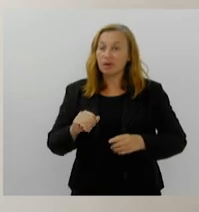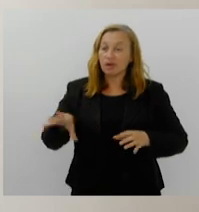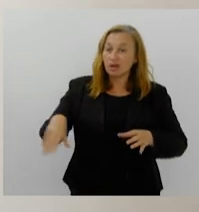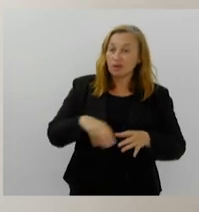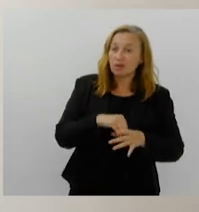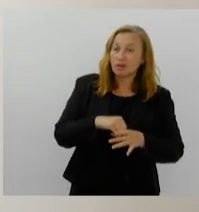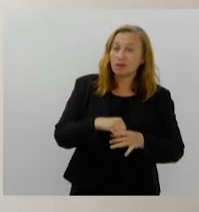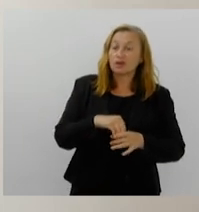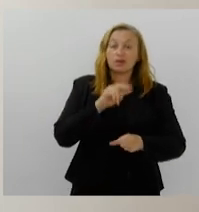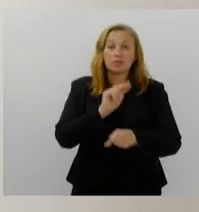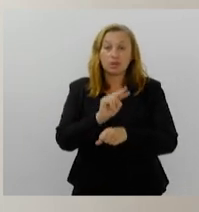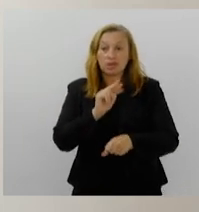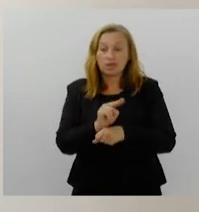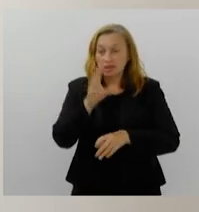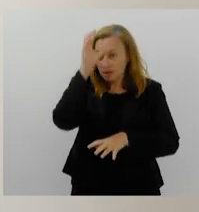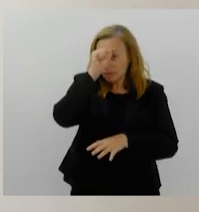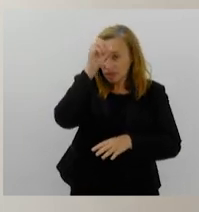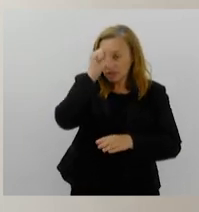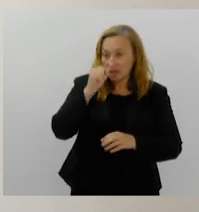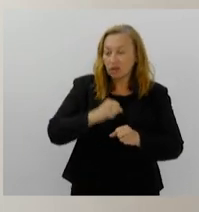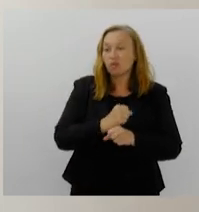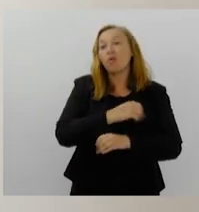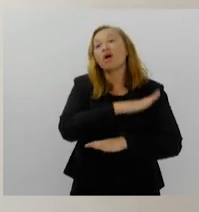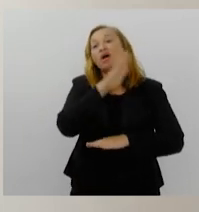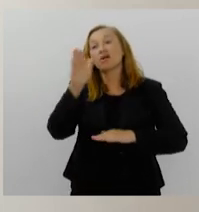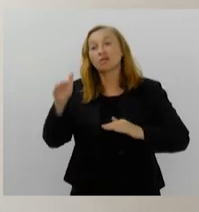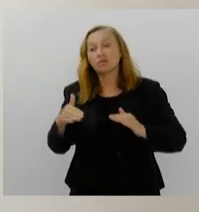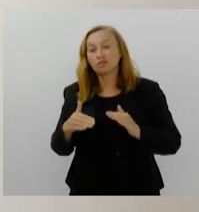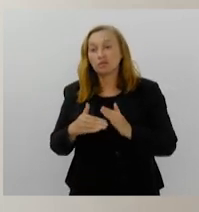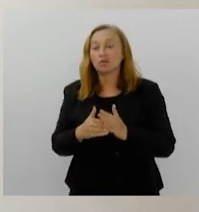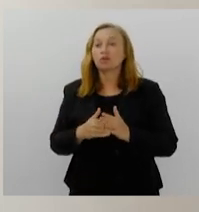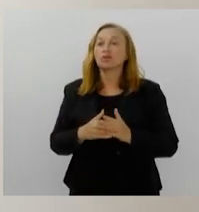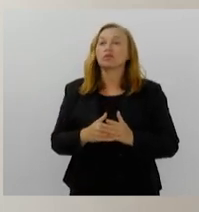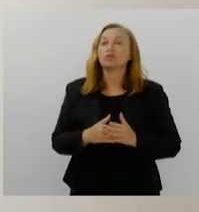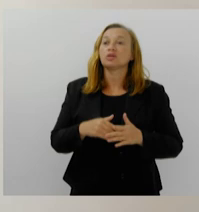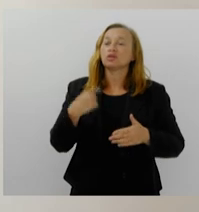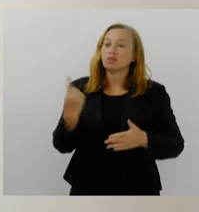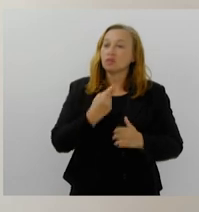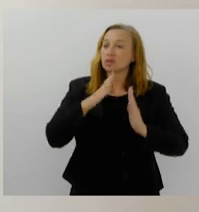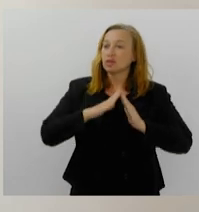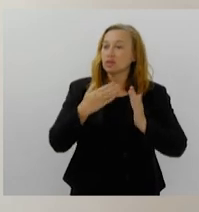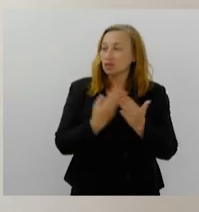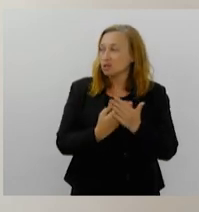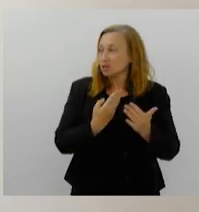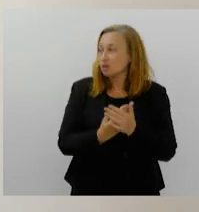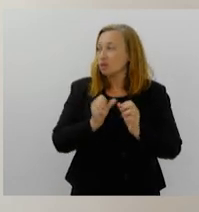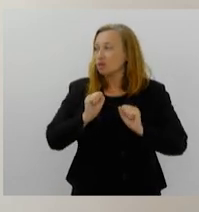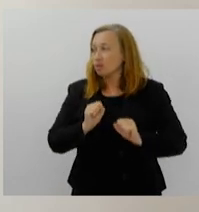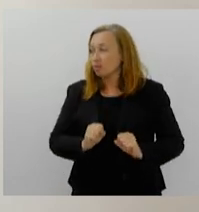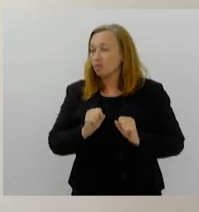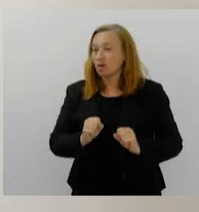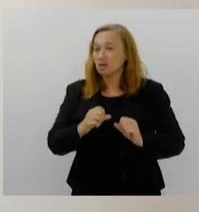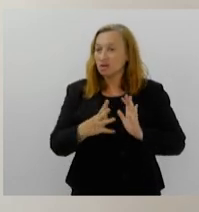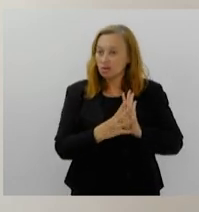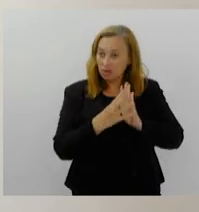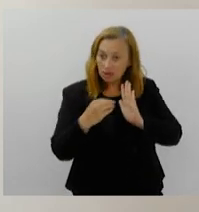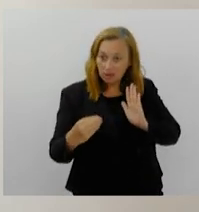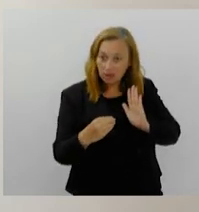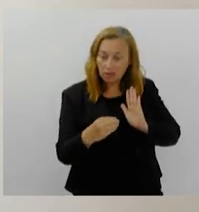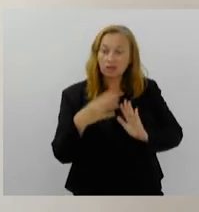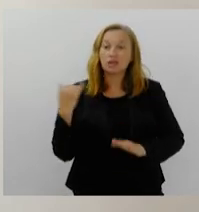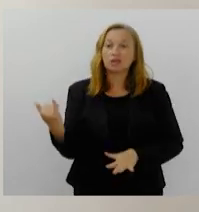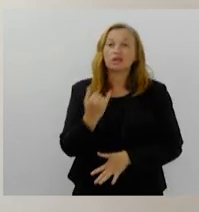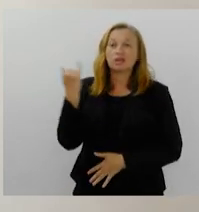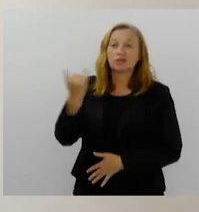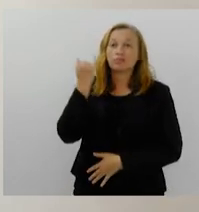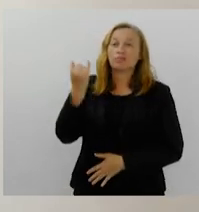prevenção aprender durante todo o ano letivo. Nossas escolas podem ser exemplo da